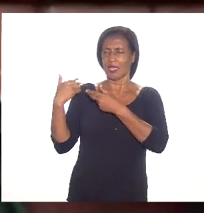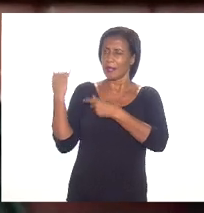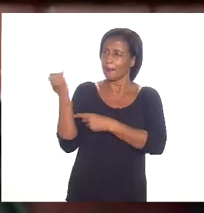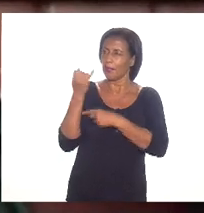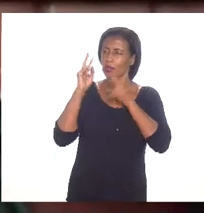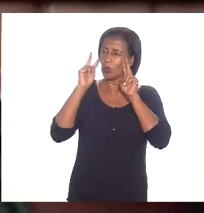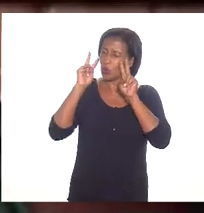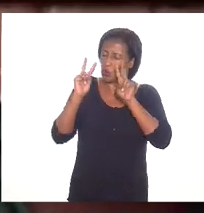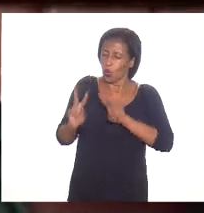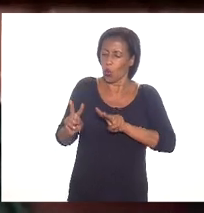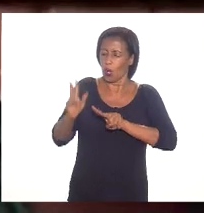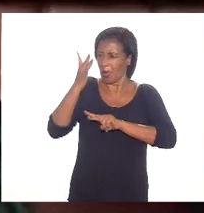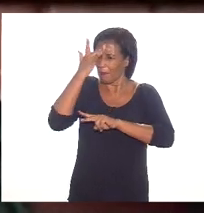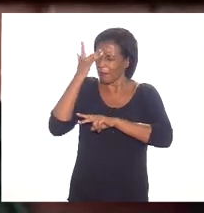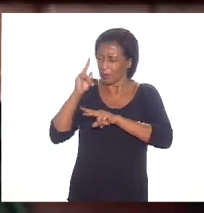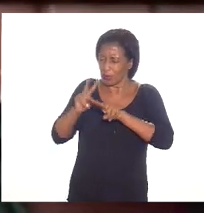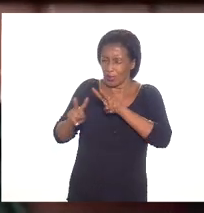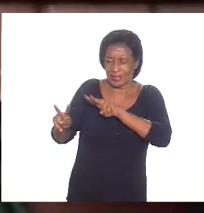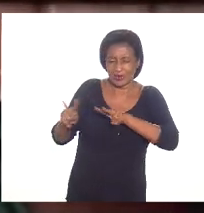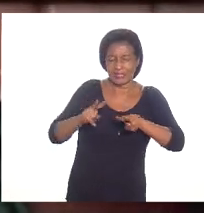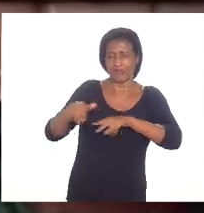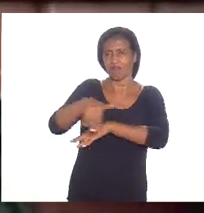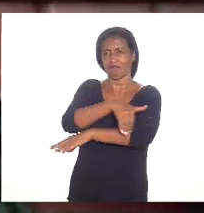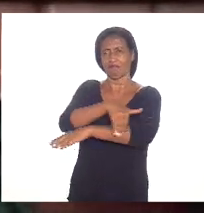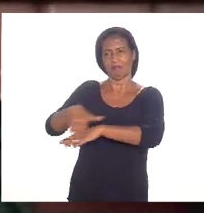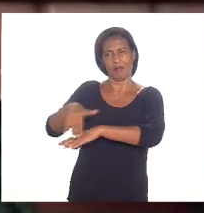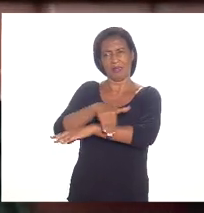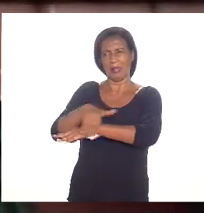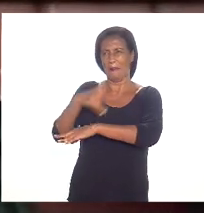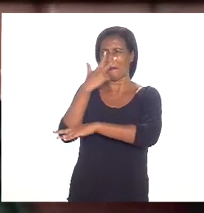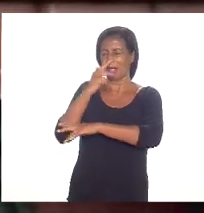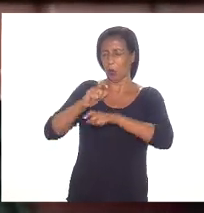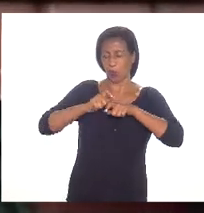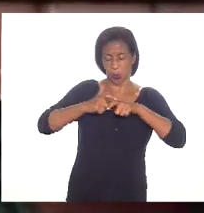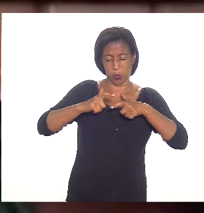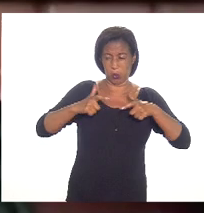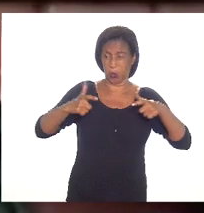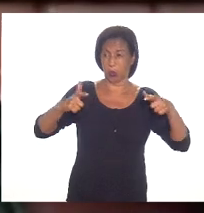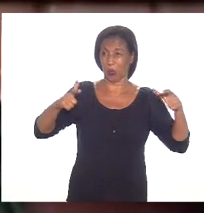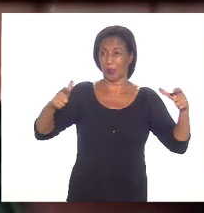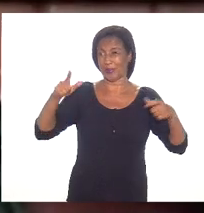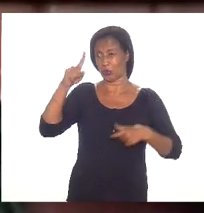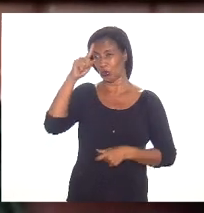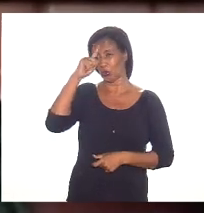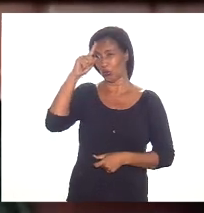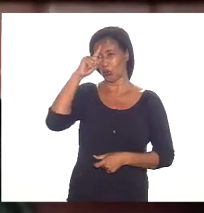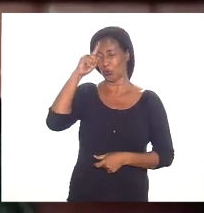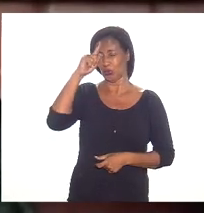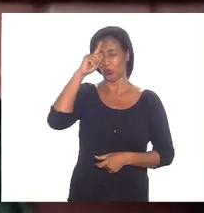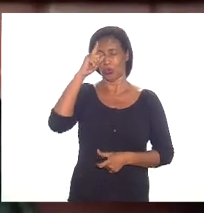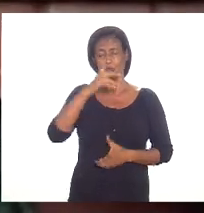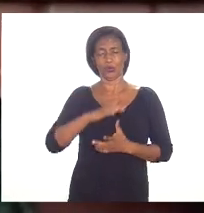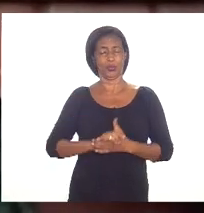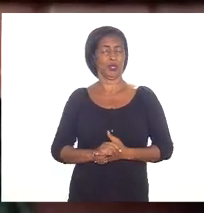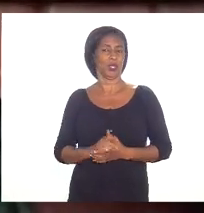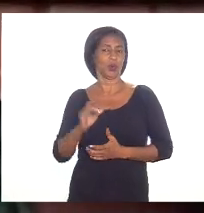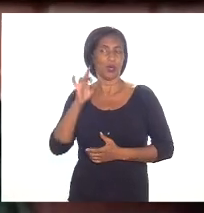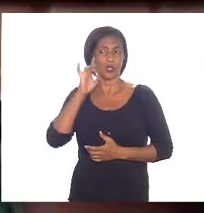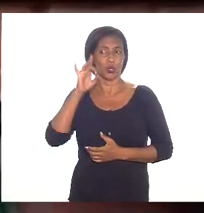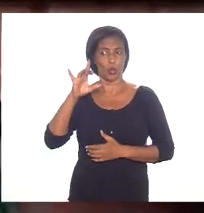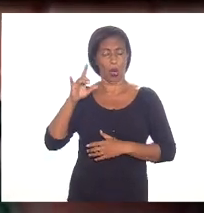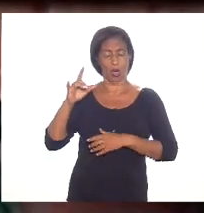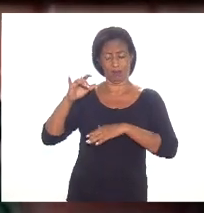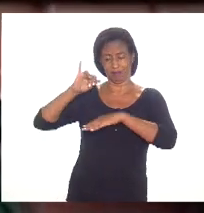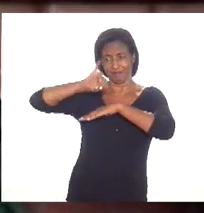atento à população em situação de rua, cada vez maior aqui na cidade do Rio de Janeiro, mas não é só, mas aqui na